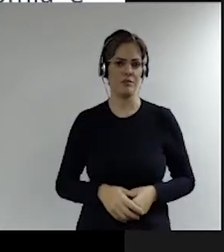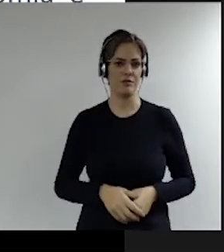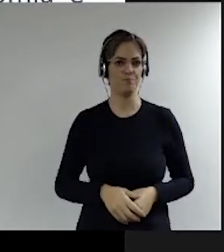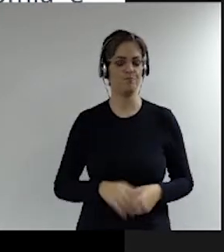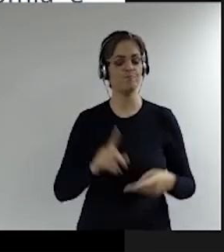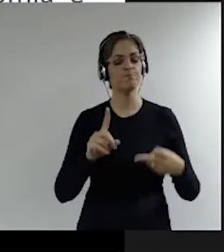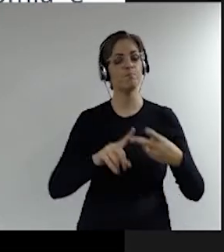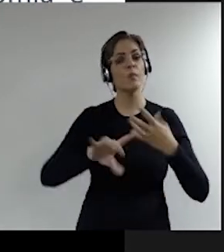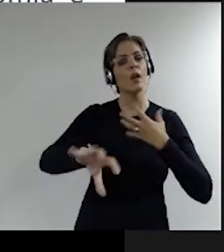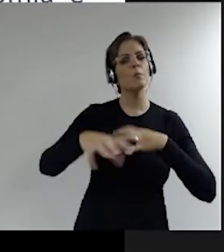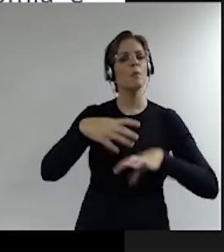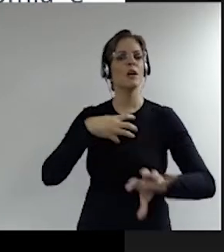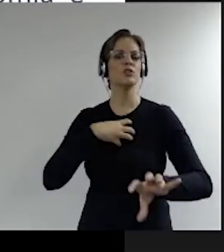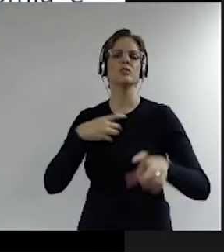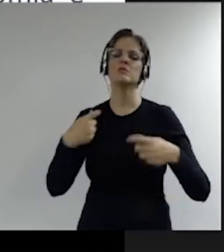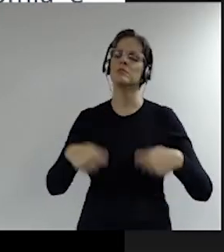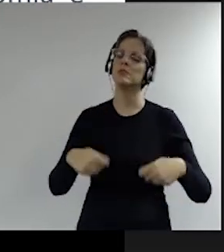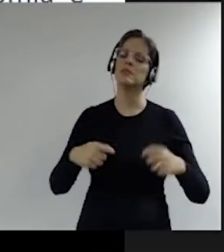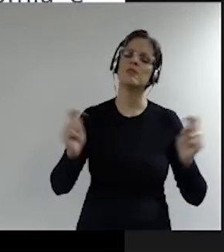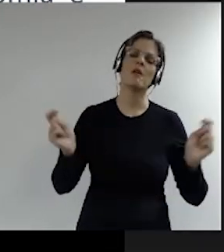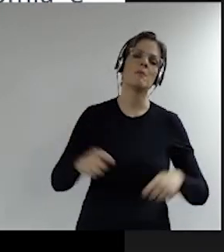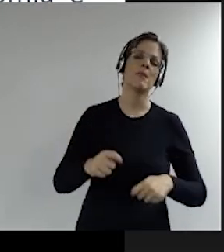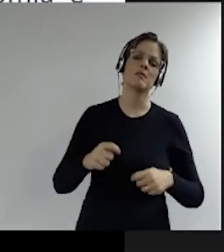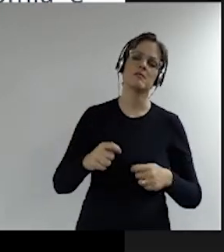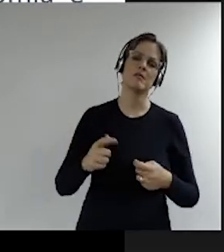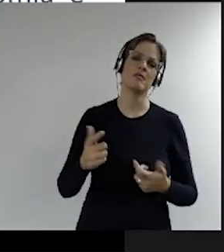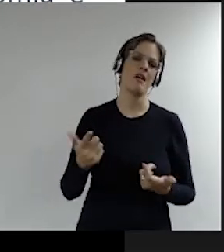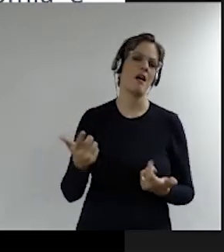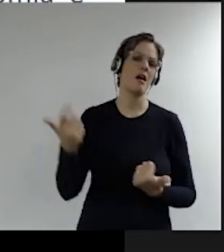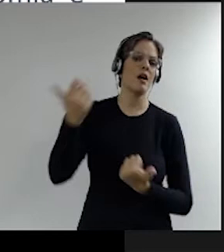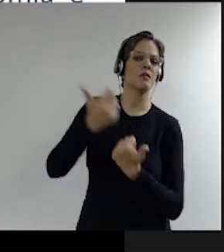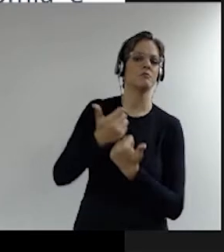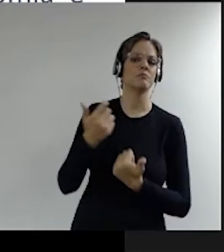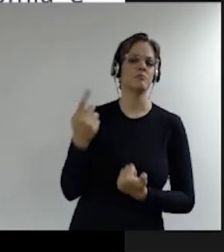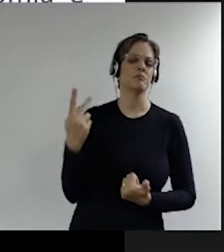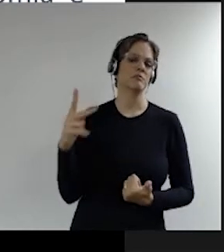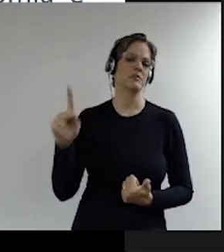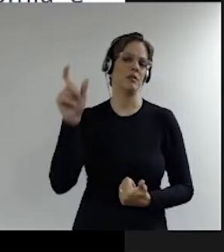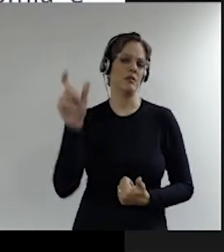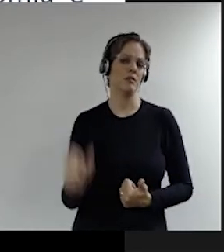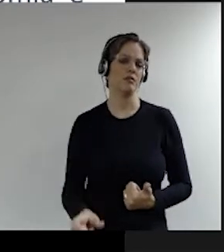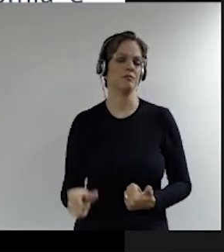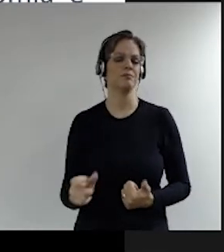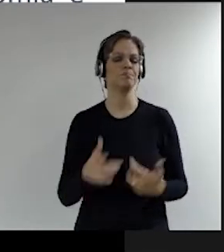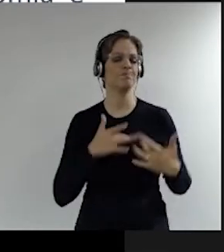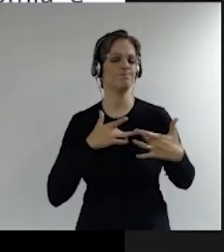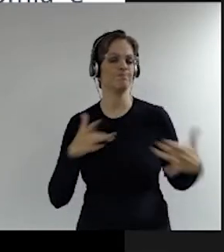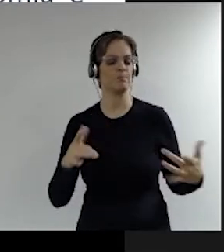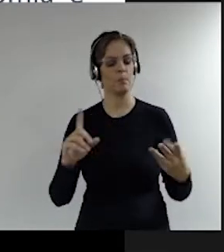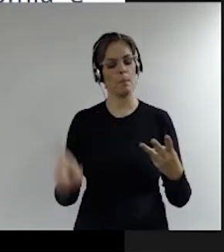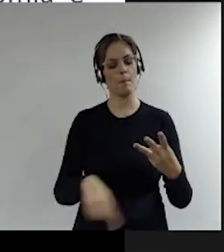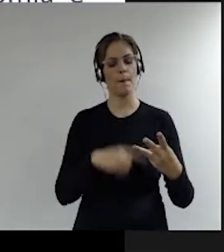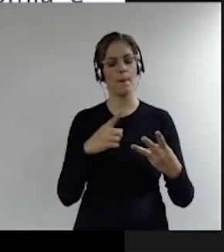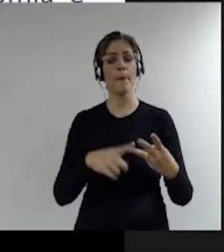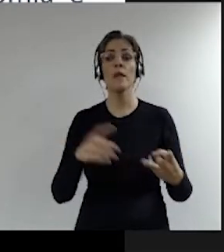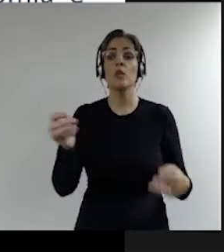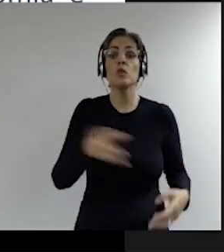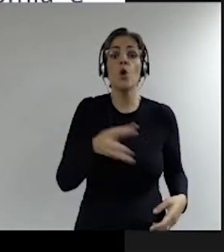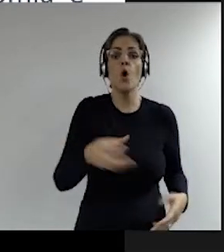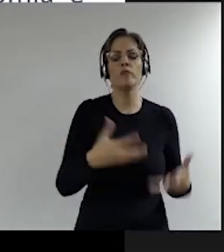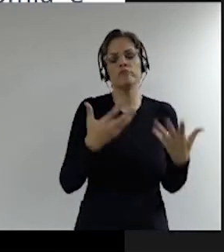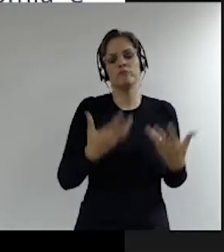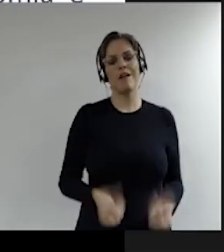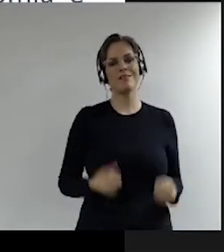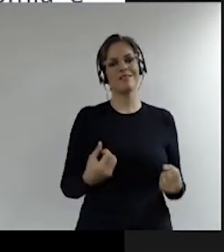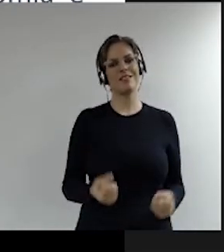que é a capacidade de se colocar no lugar do outro e ser solidário, e a abertura ao novo, que é tão importante